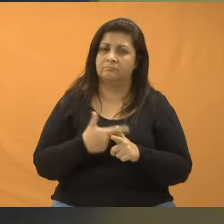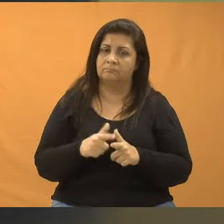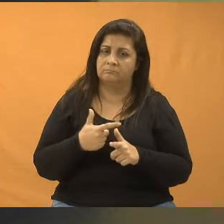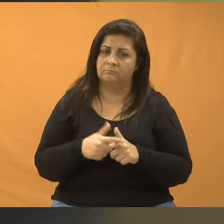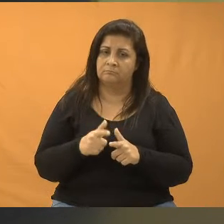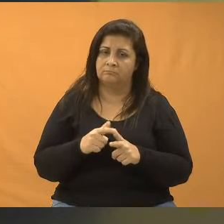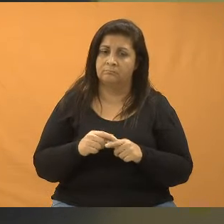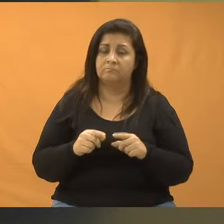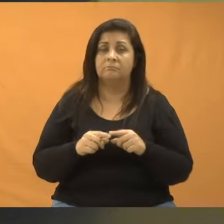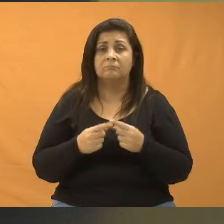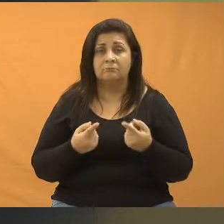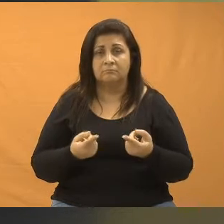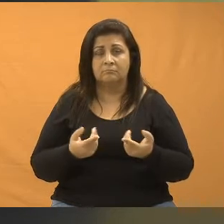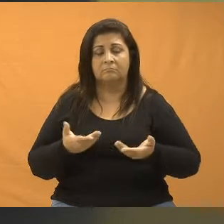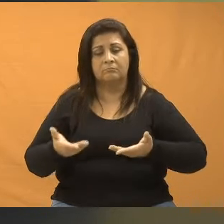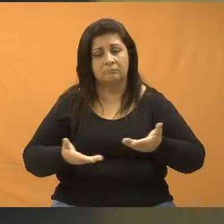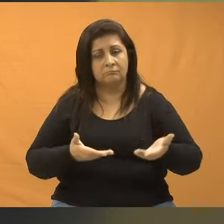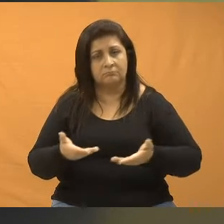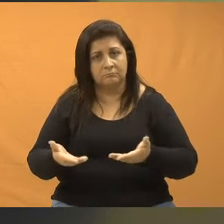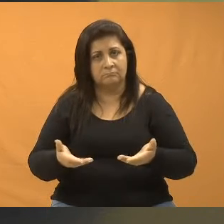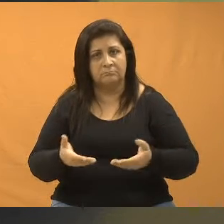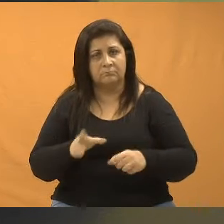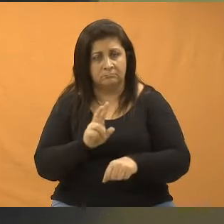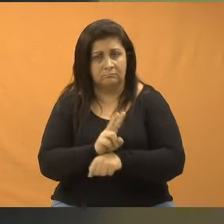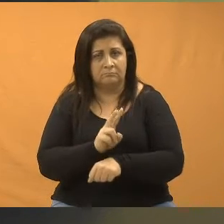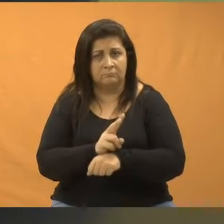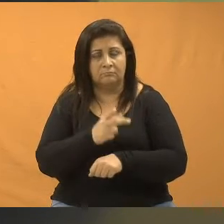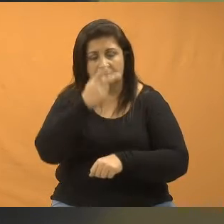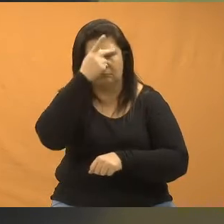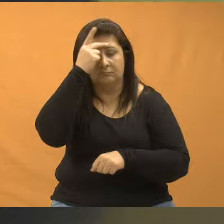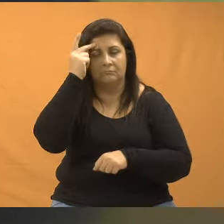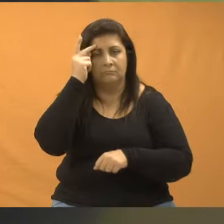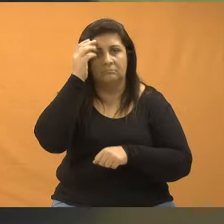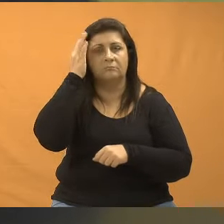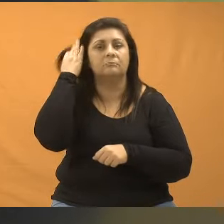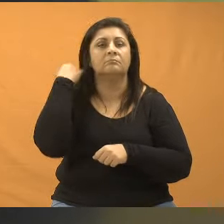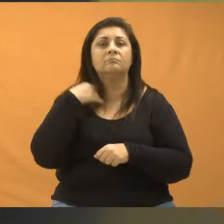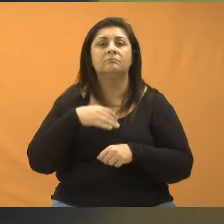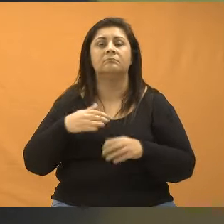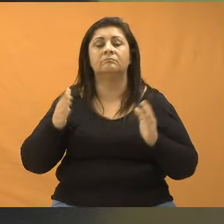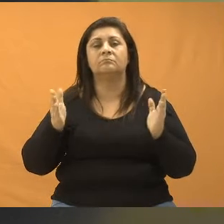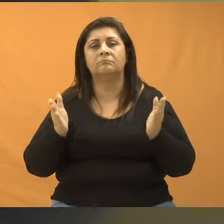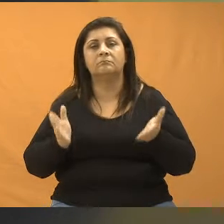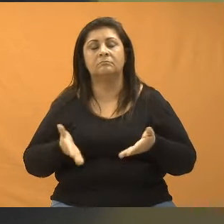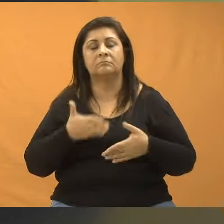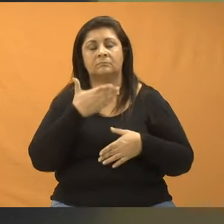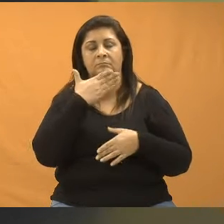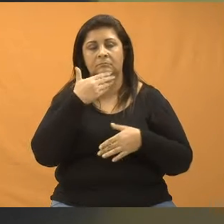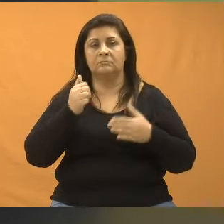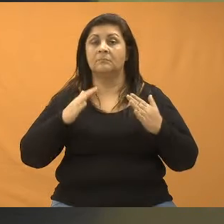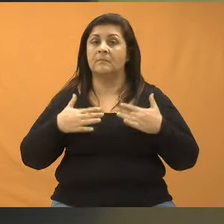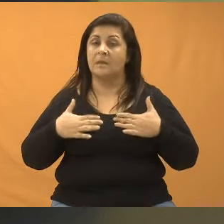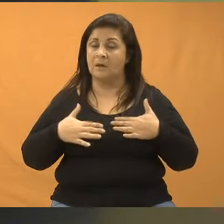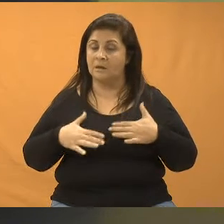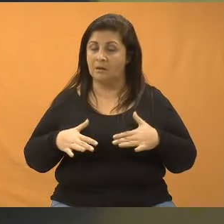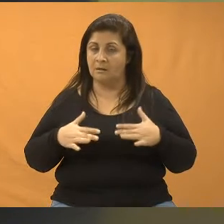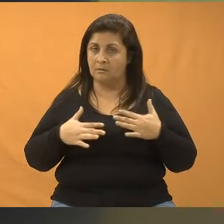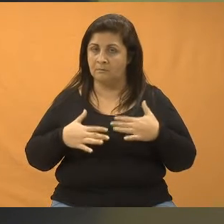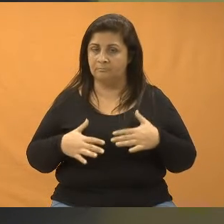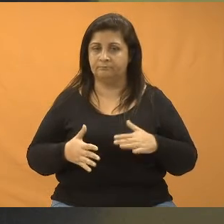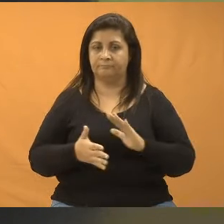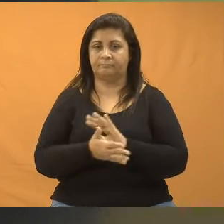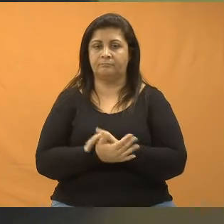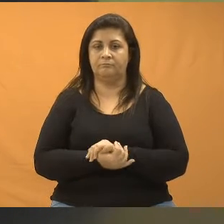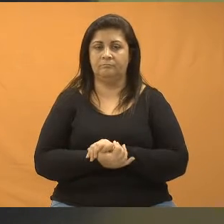tem atendido muito bem a cidade. Então, a gente agora, que está numa posição um pouco mais confortável na questão de atendimento,